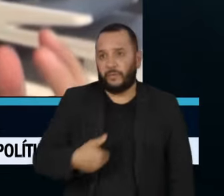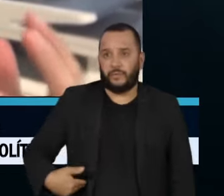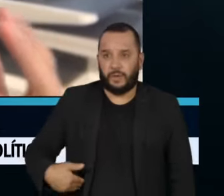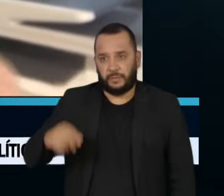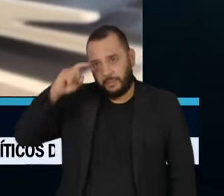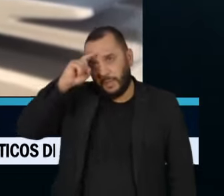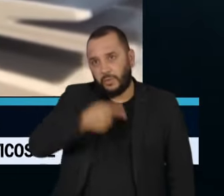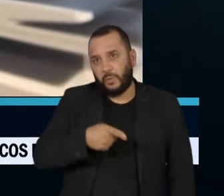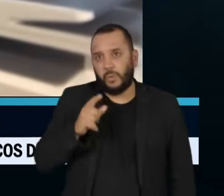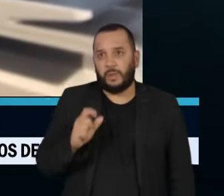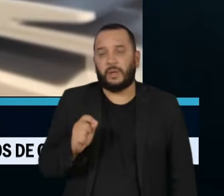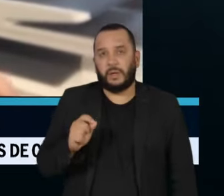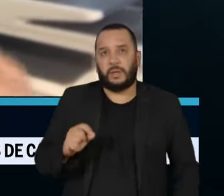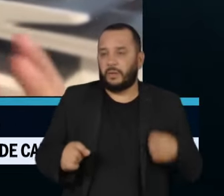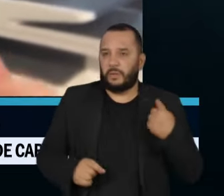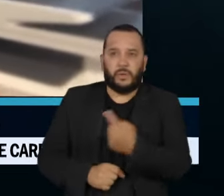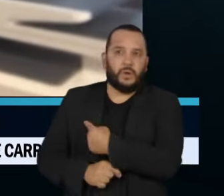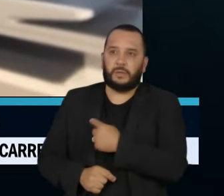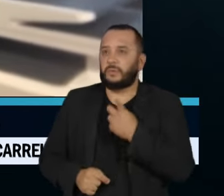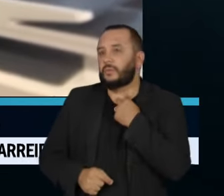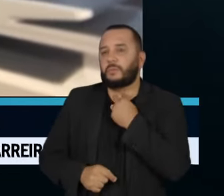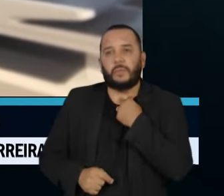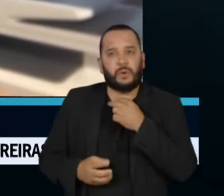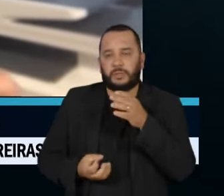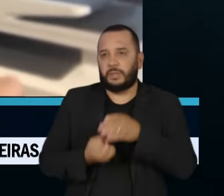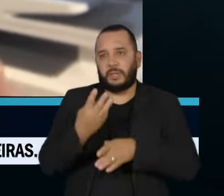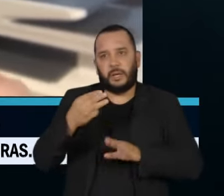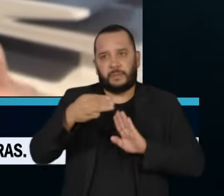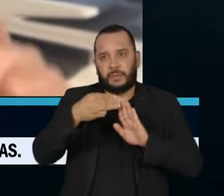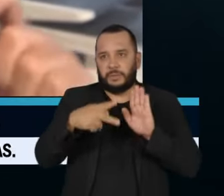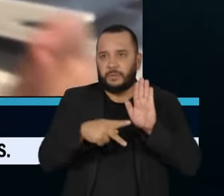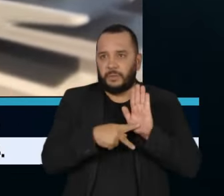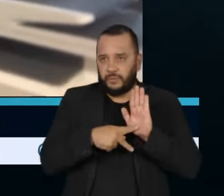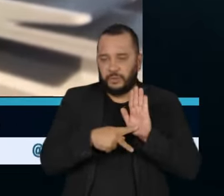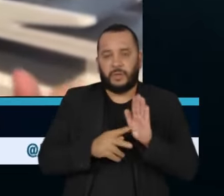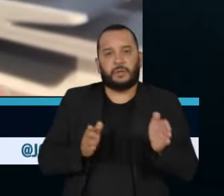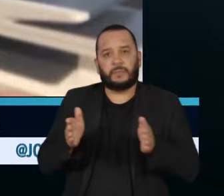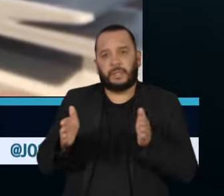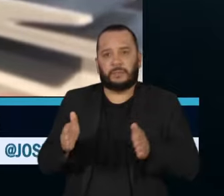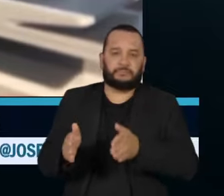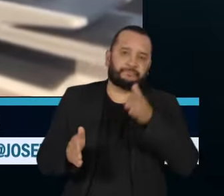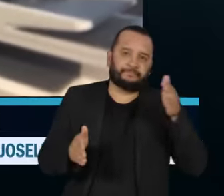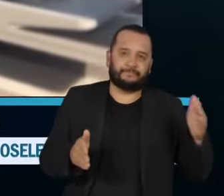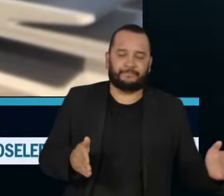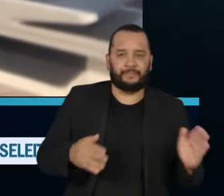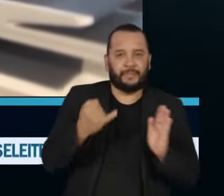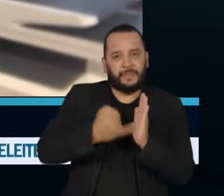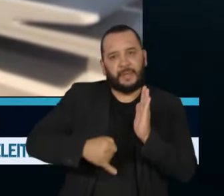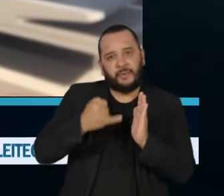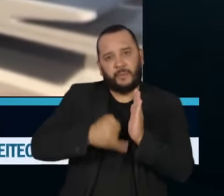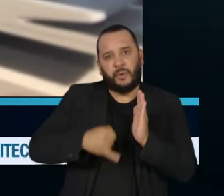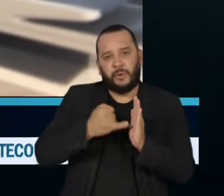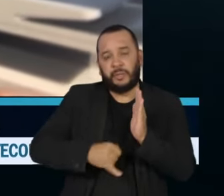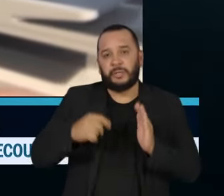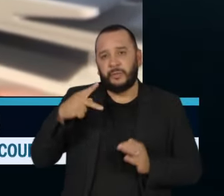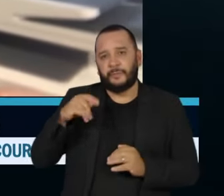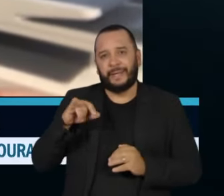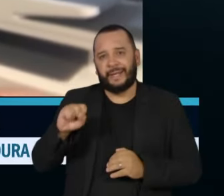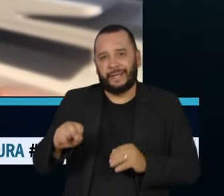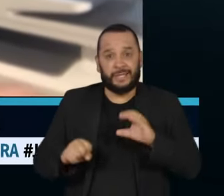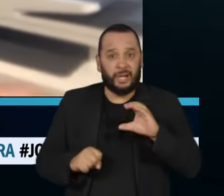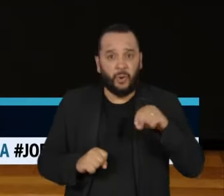nós não poderemos editar uma medida provisória prorrogando a isenção de PIS e COFINS